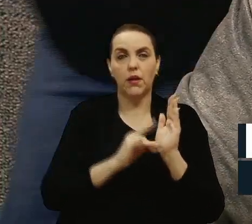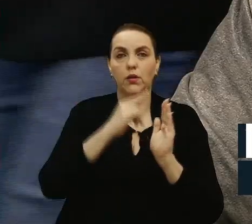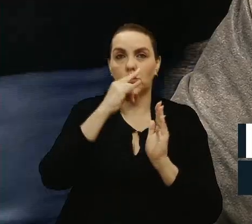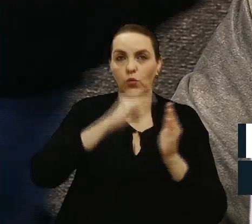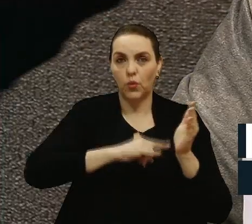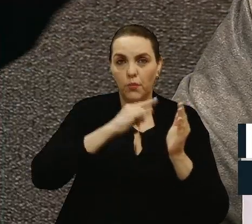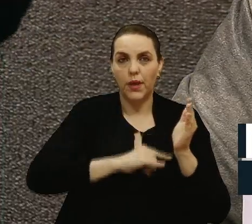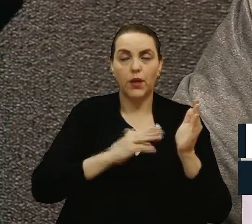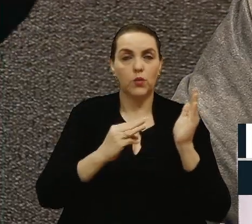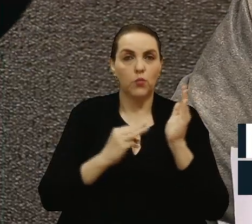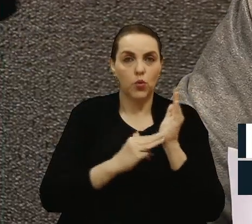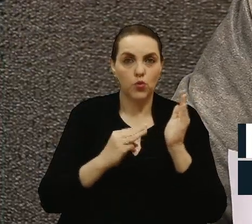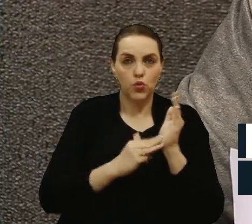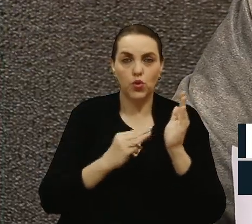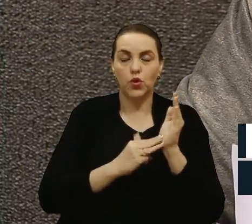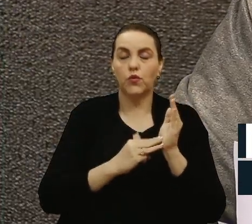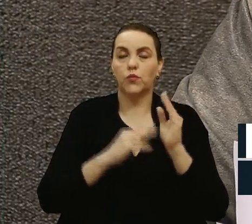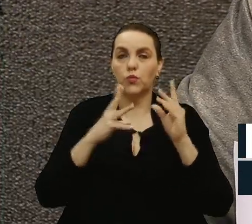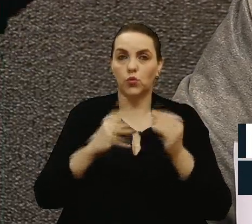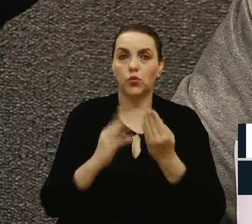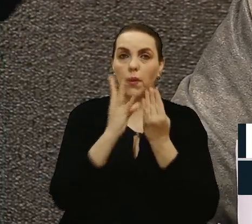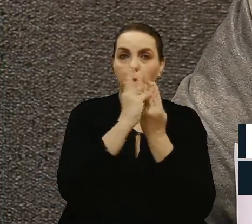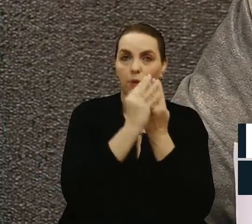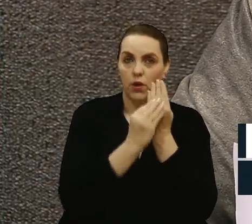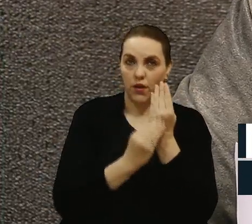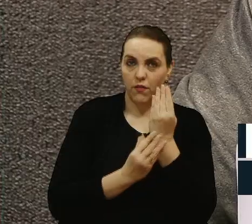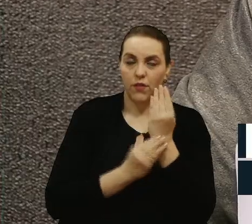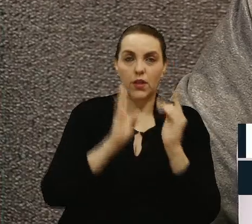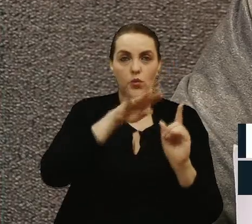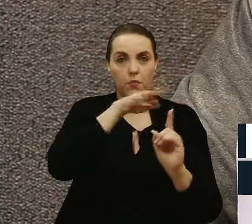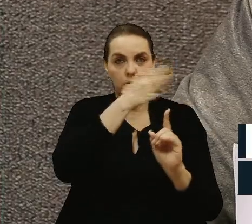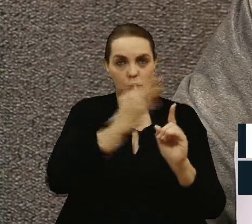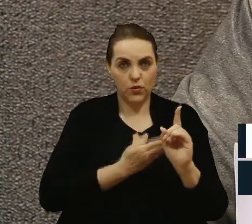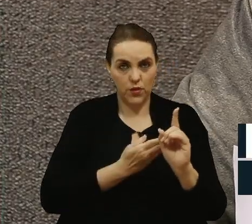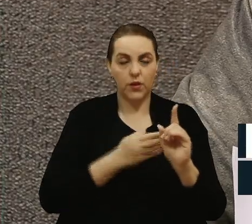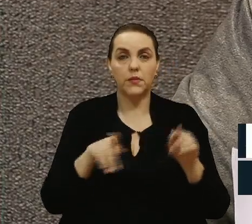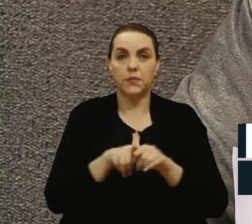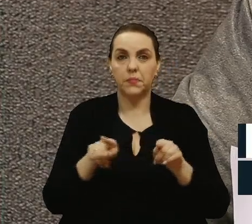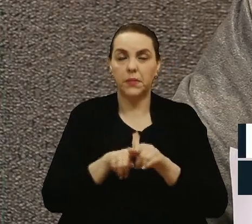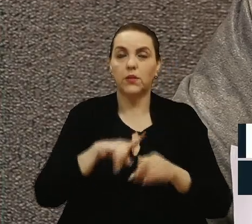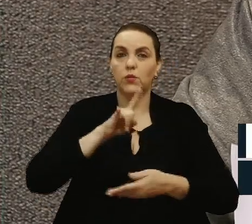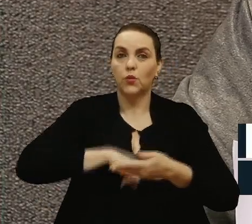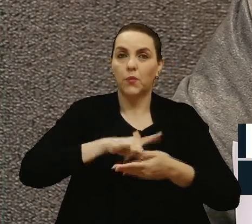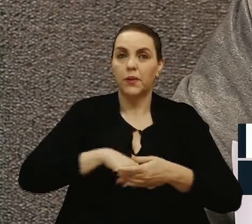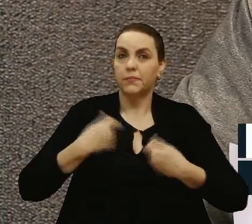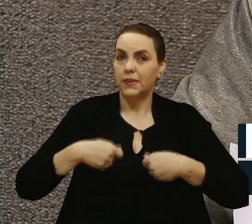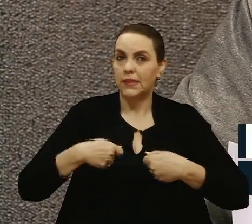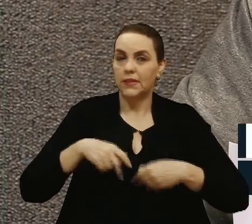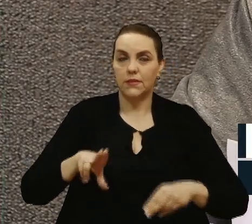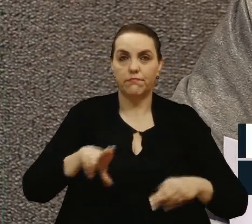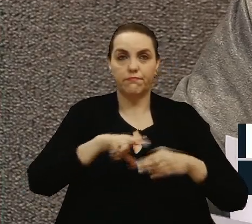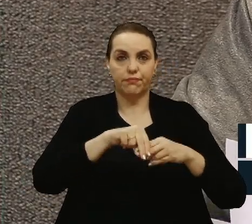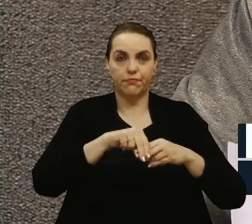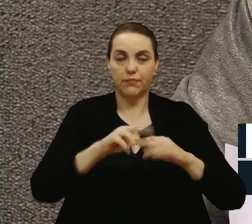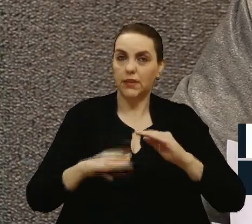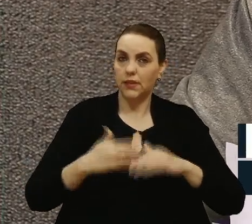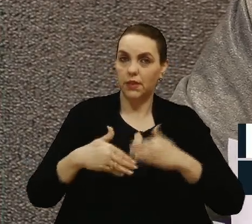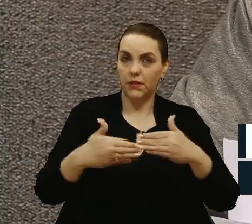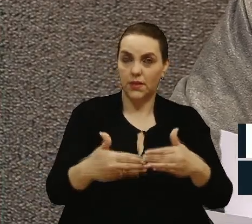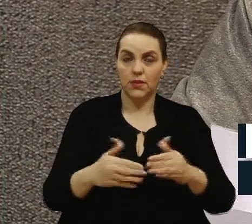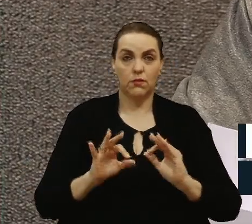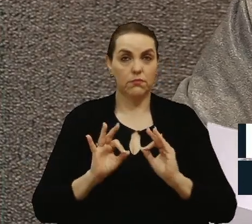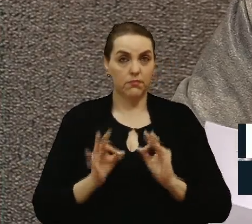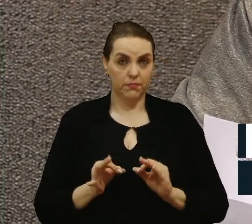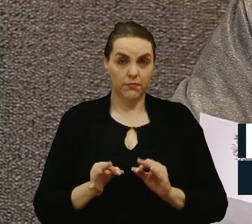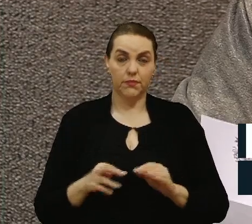exposição de motivos, contendo os dados biográficos do homenageado e a documentação necessária à tramitação conforme